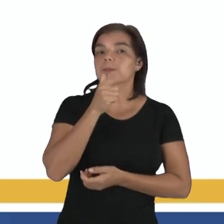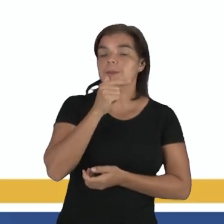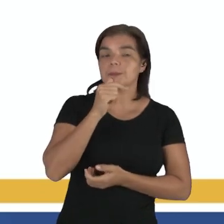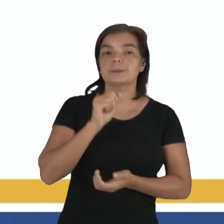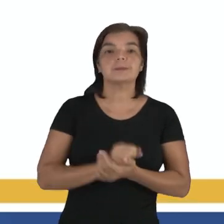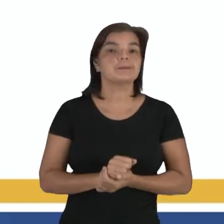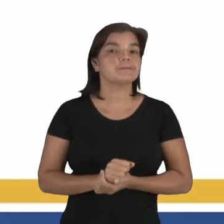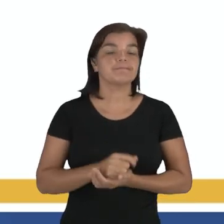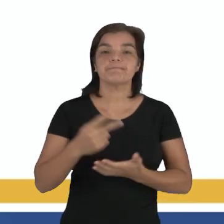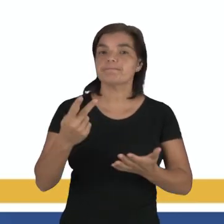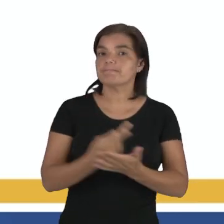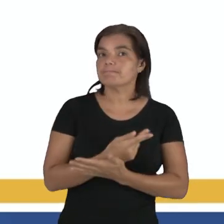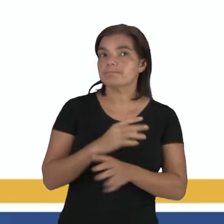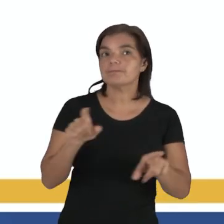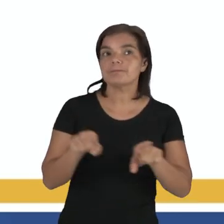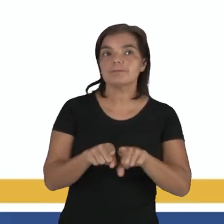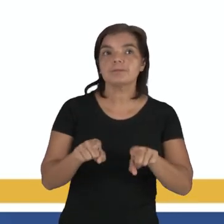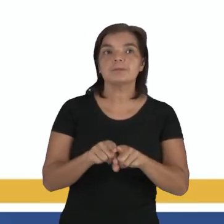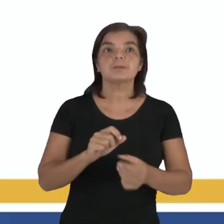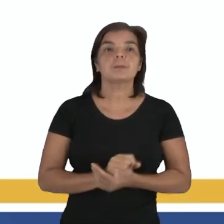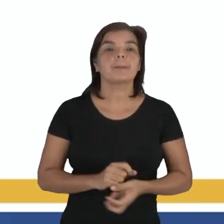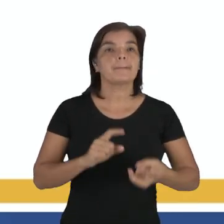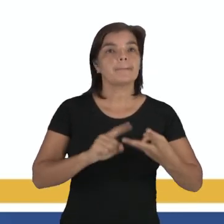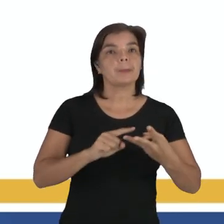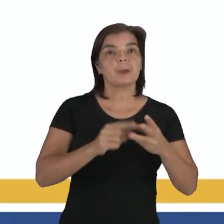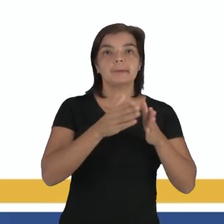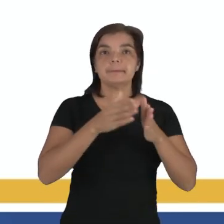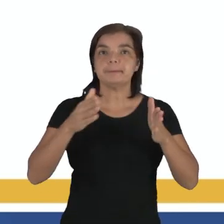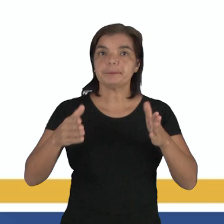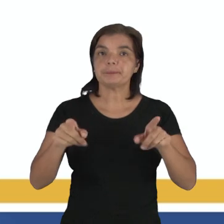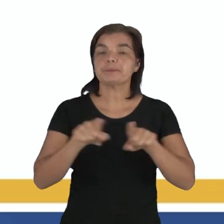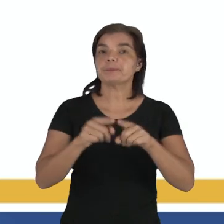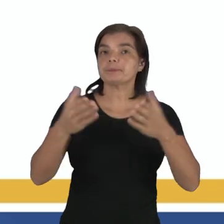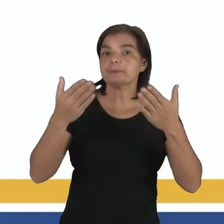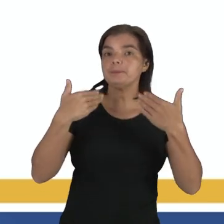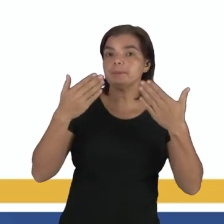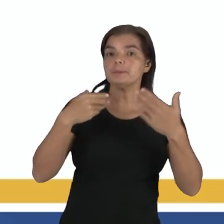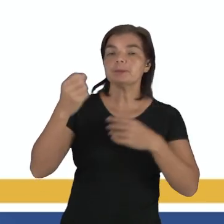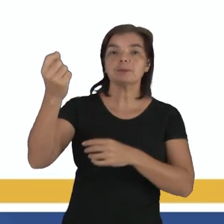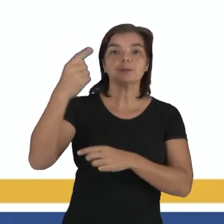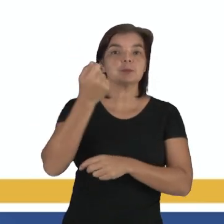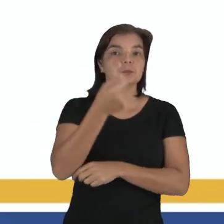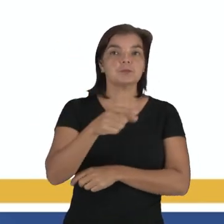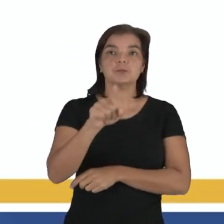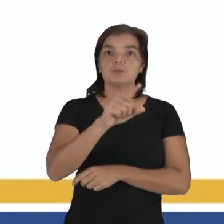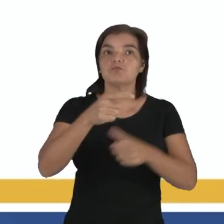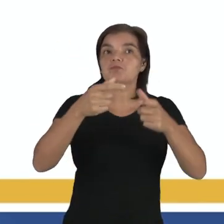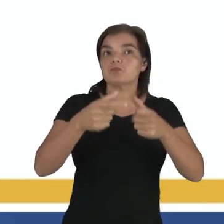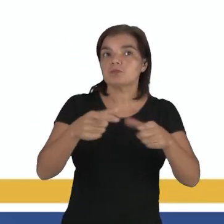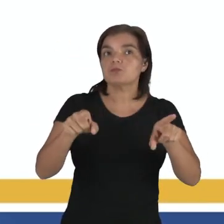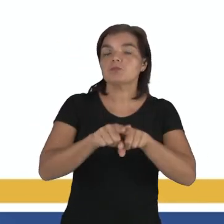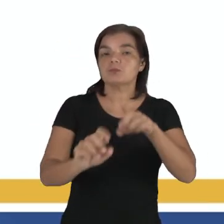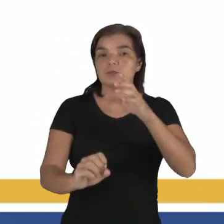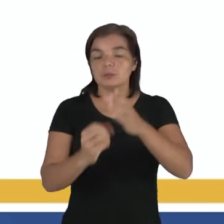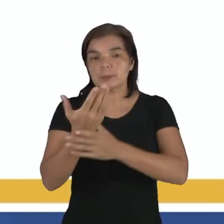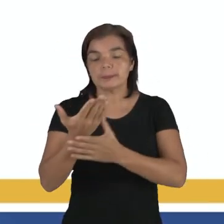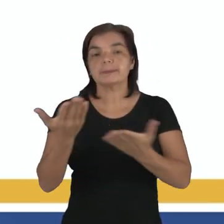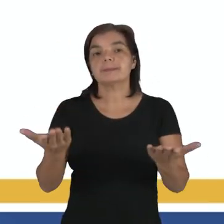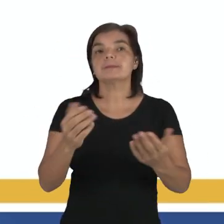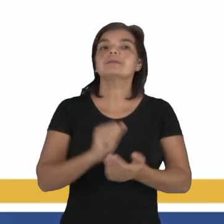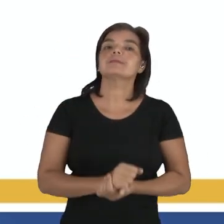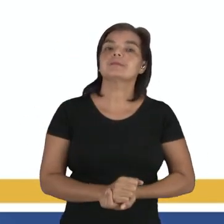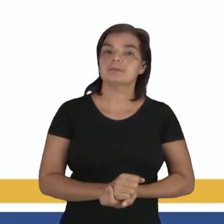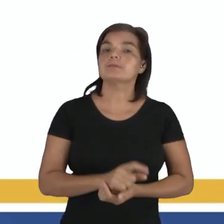então essa opção não é verdadeira. E o terceiro diz que o processo por irradiação não precisa de um meio material para se